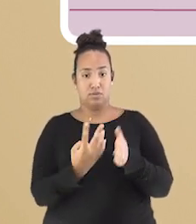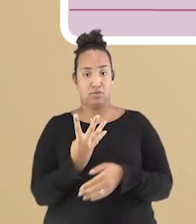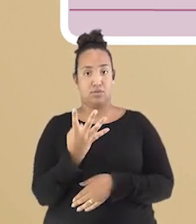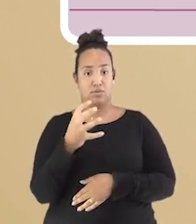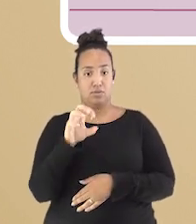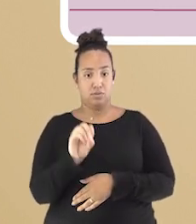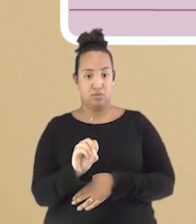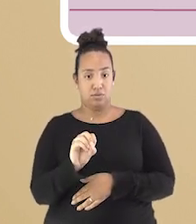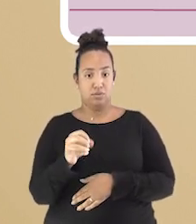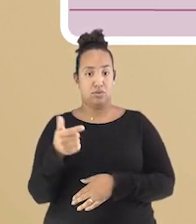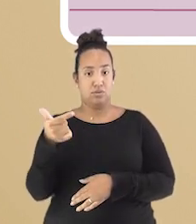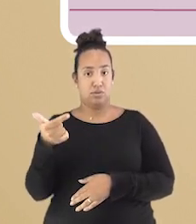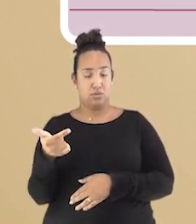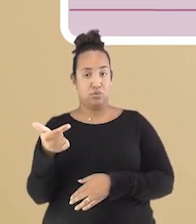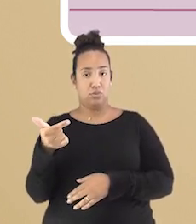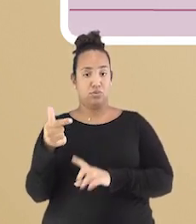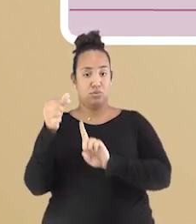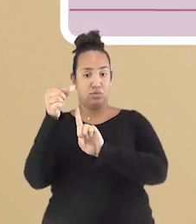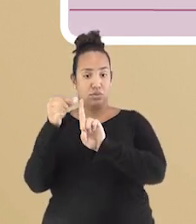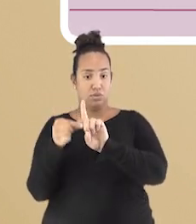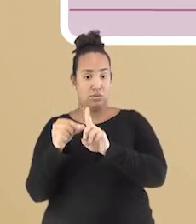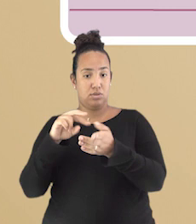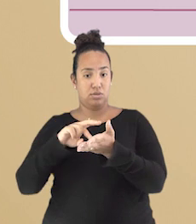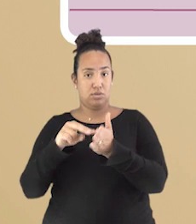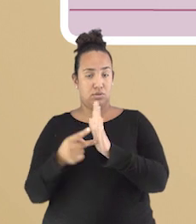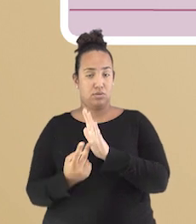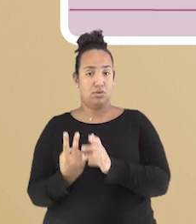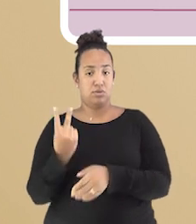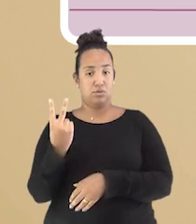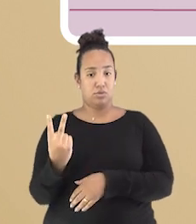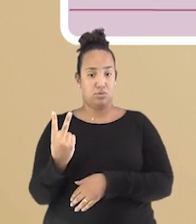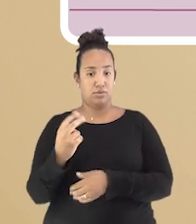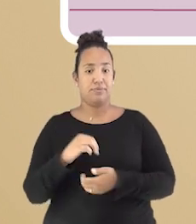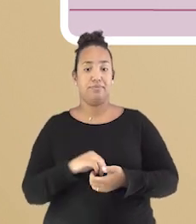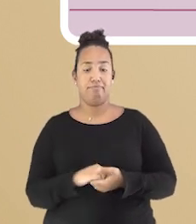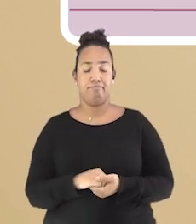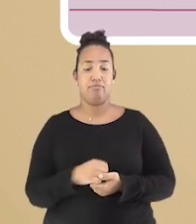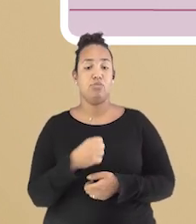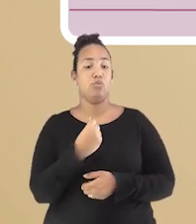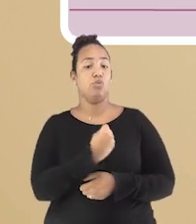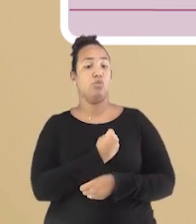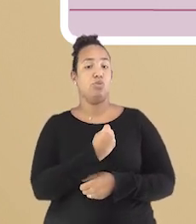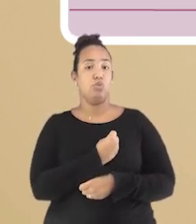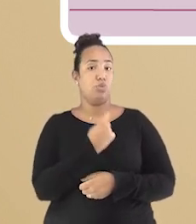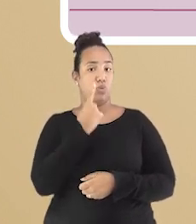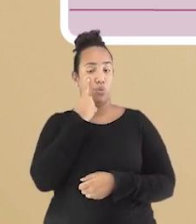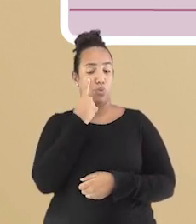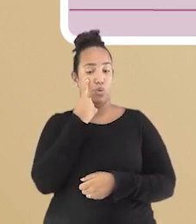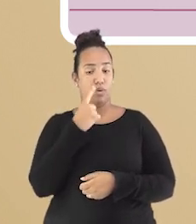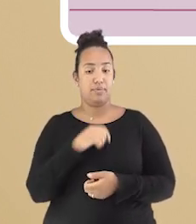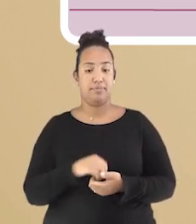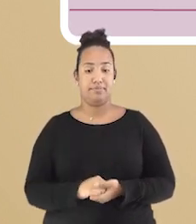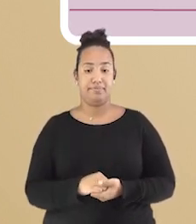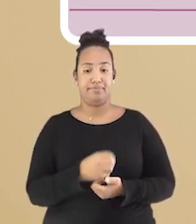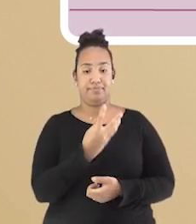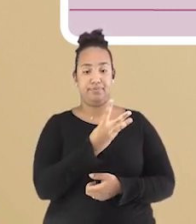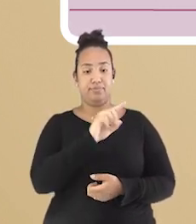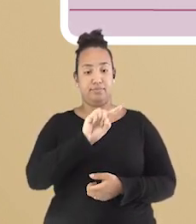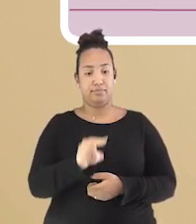unidades simples, que é o mesmo que 5. Podemos ler esse número da seguinte forma: